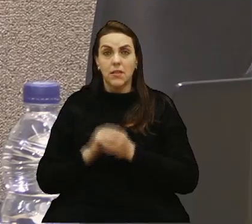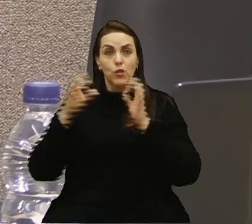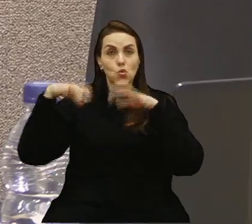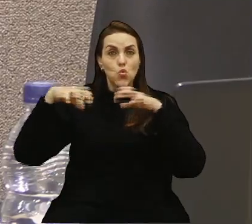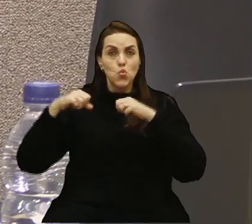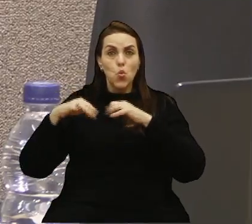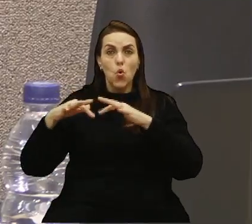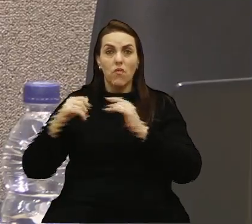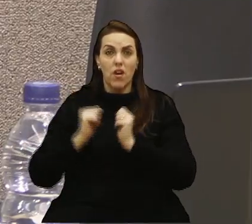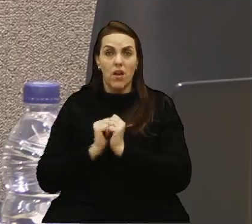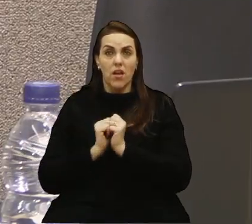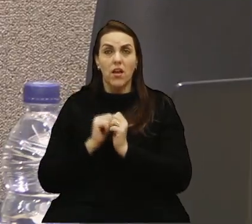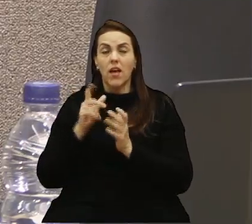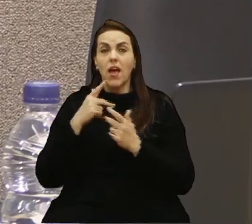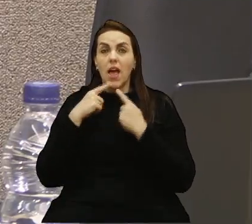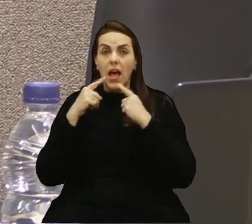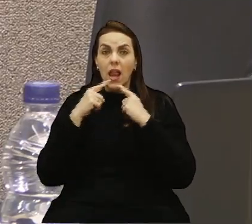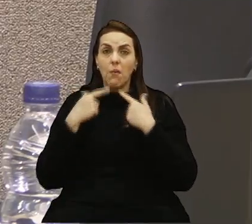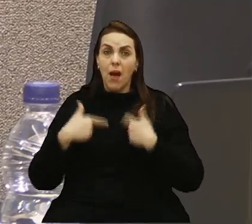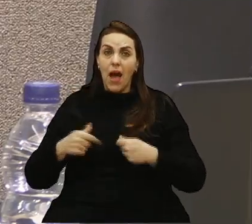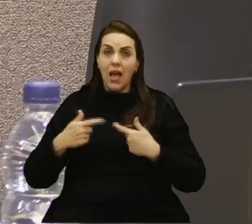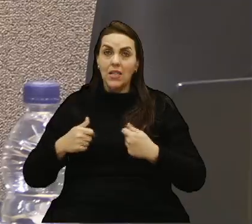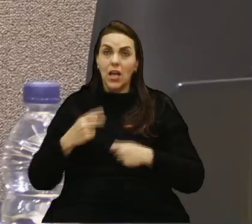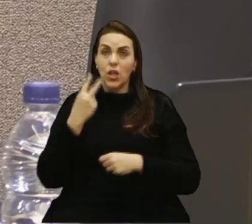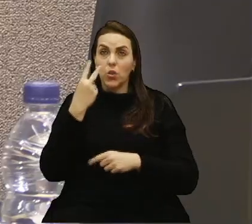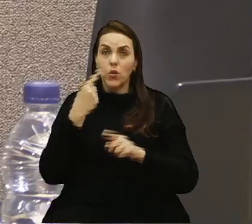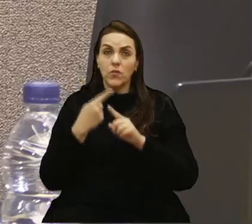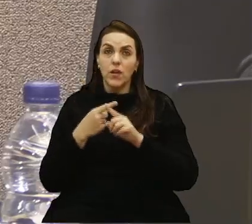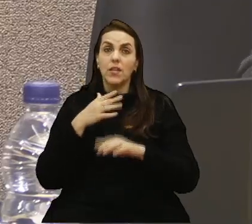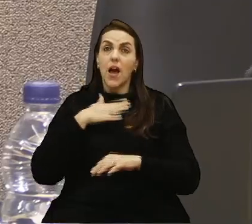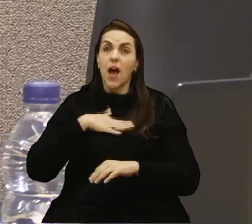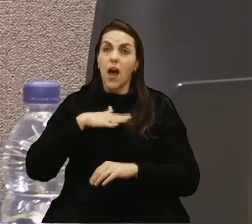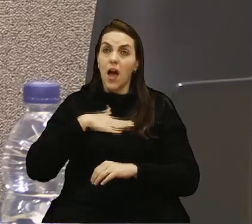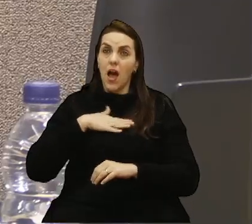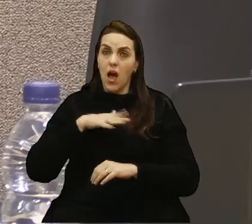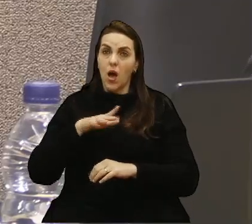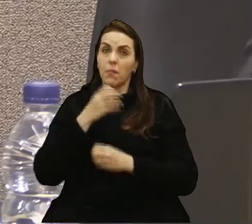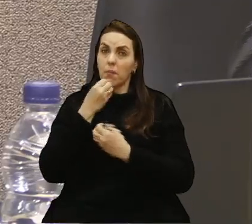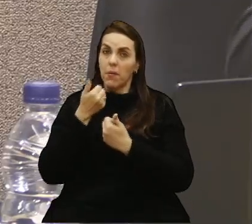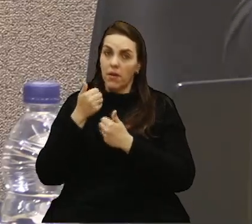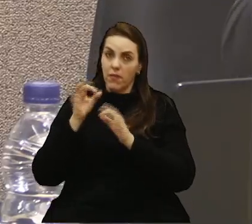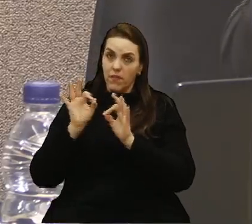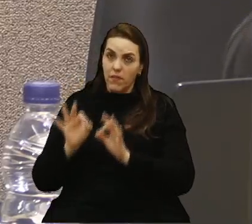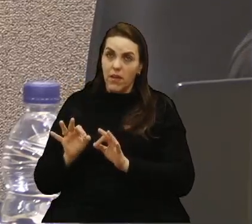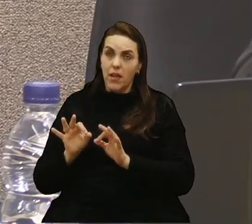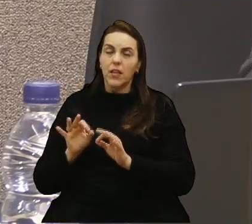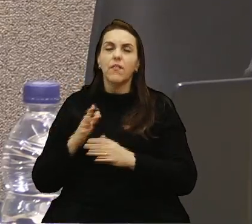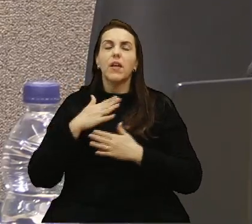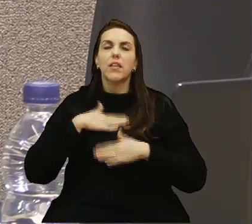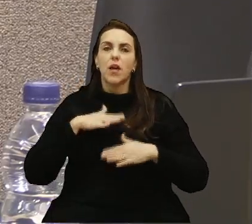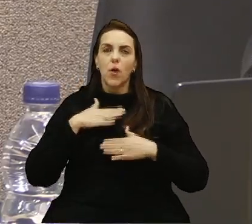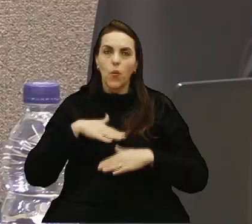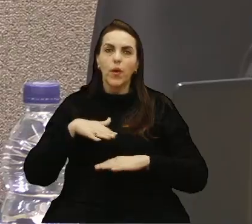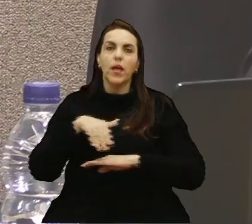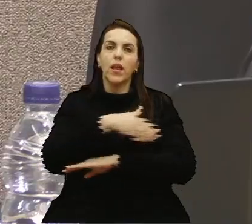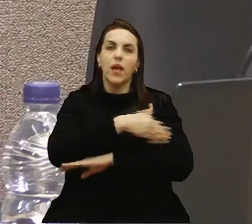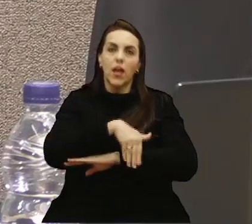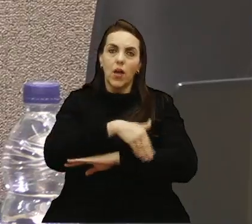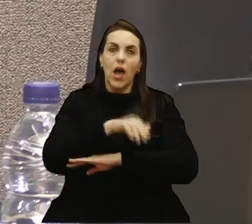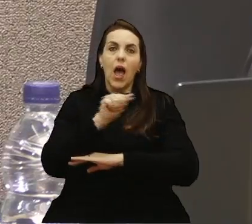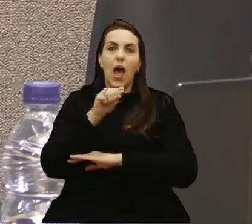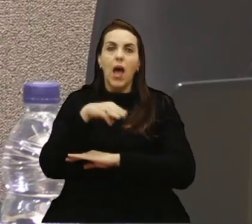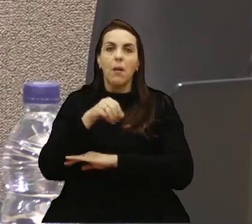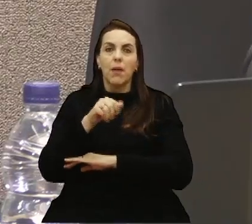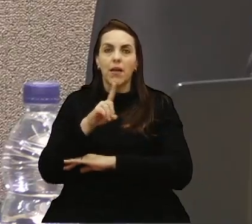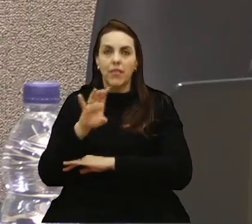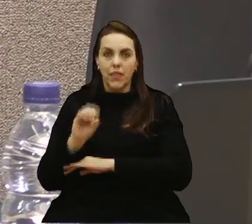reclamam que se gasta 2 vezes. Calma, vamos fazer as coisas bem feitas. Então fique tranquilo, que a Amadeu Rossi, que a subida do Pioneiro, que Vale Verde,